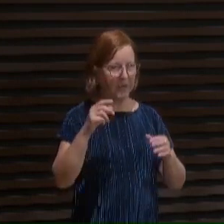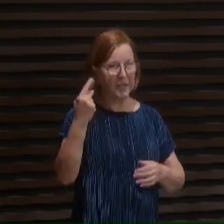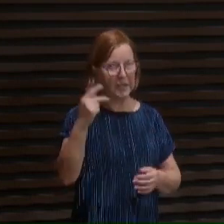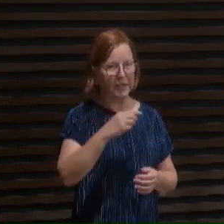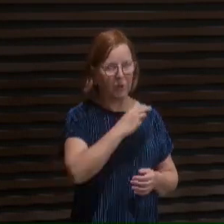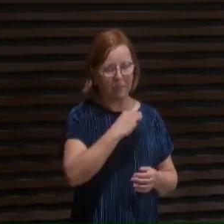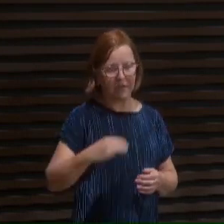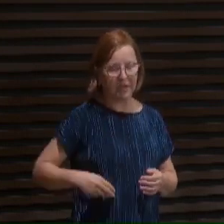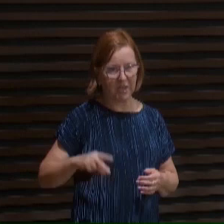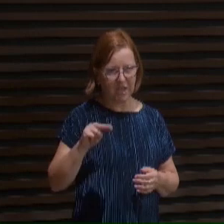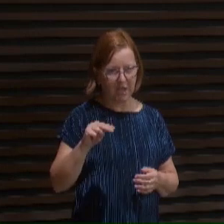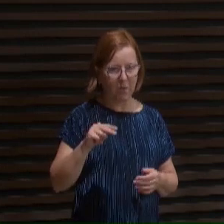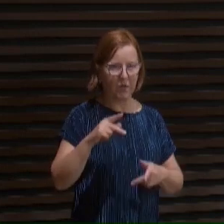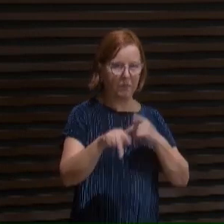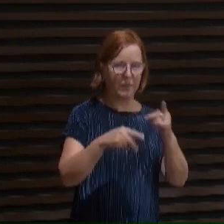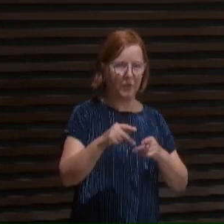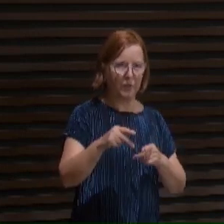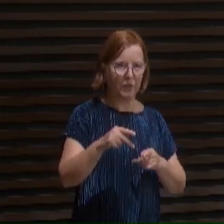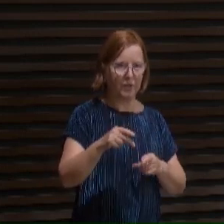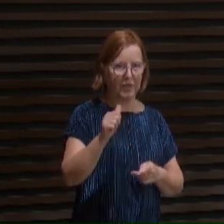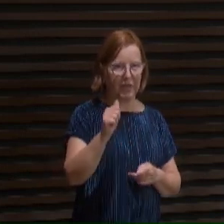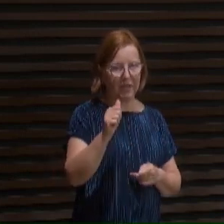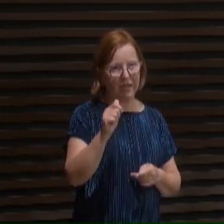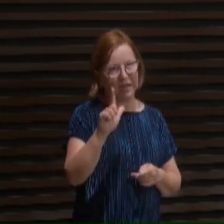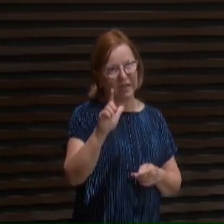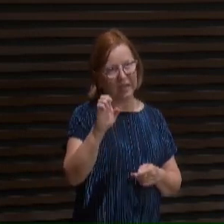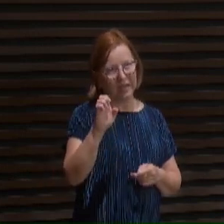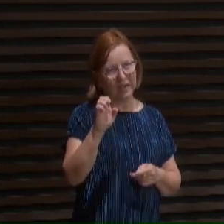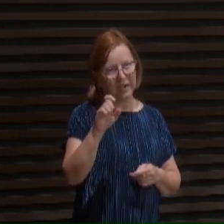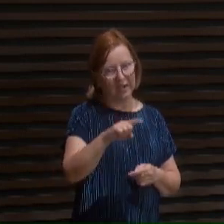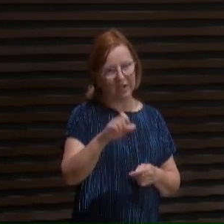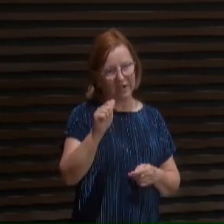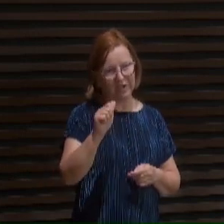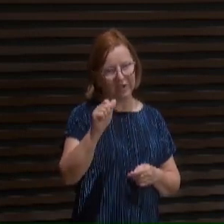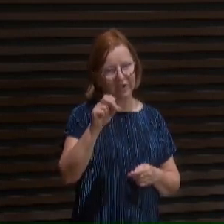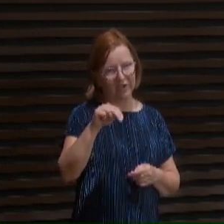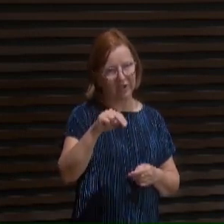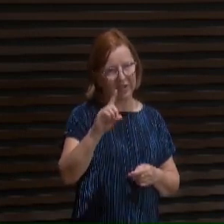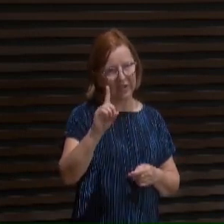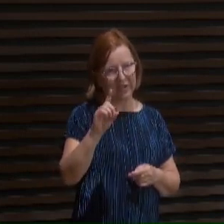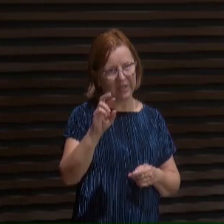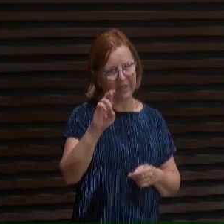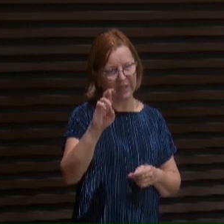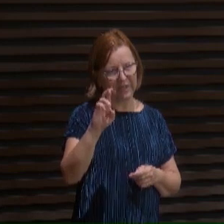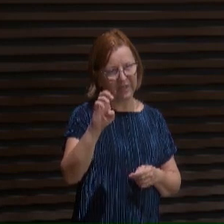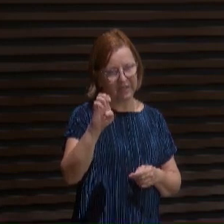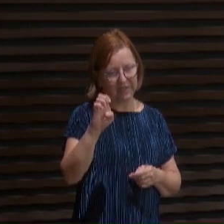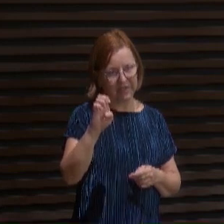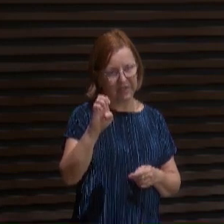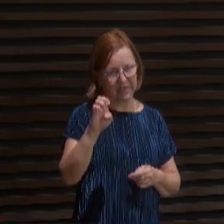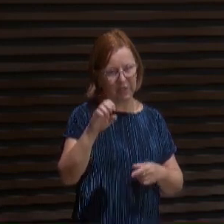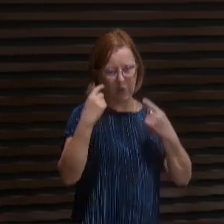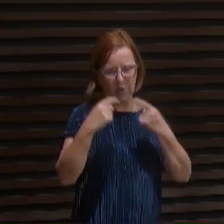como aqueles que, como Alexandre, blasfemam do evangelho. Não é o Alexandre daqui, é o de lá.